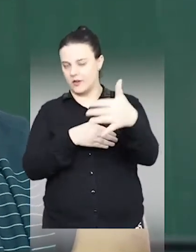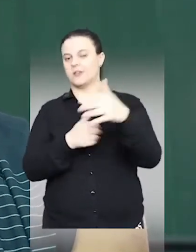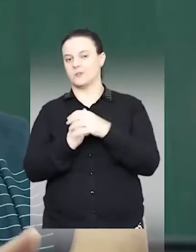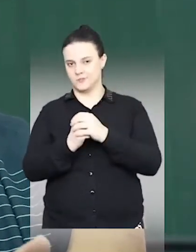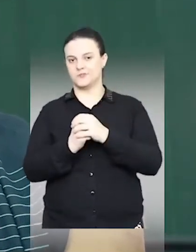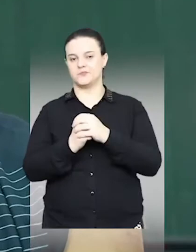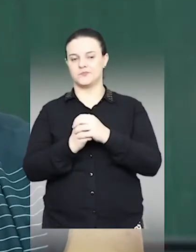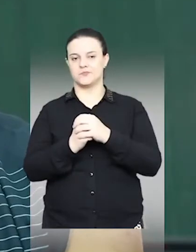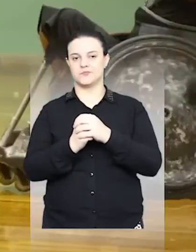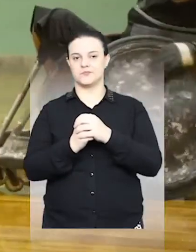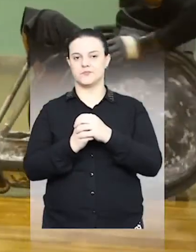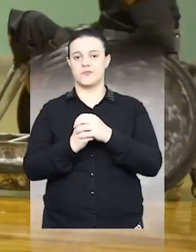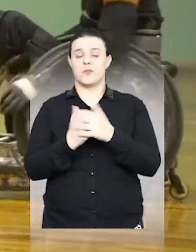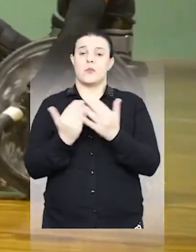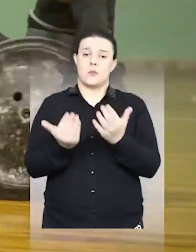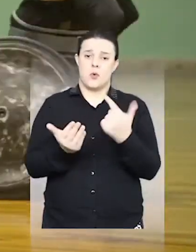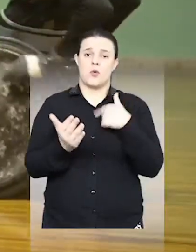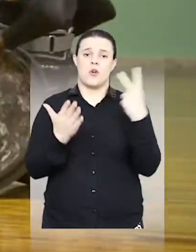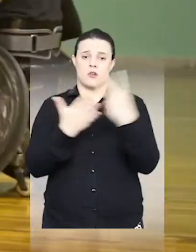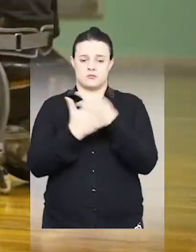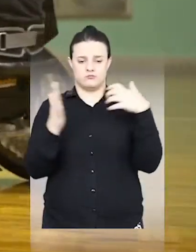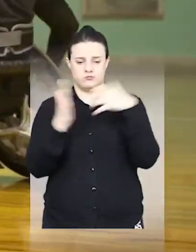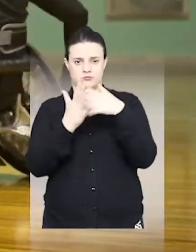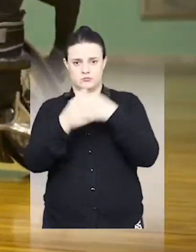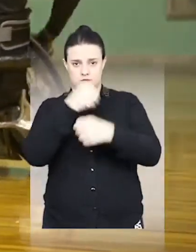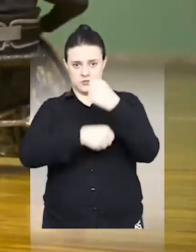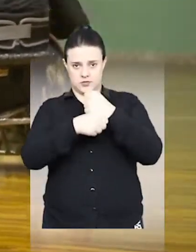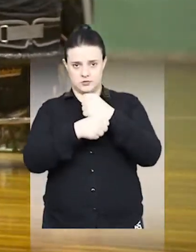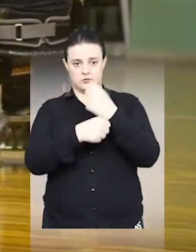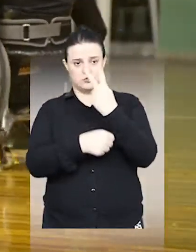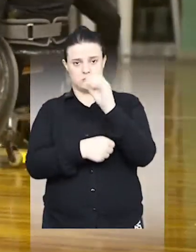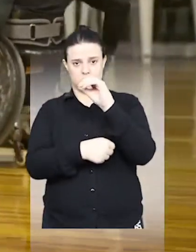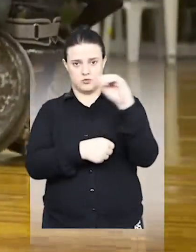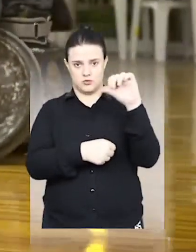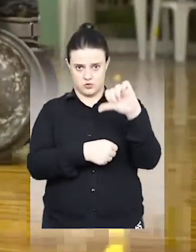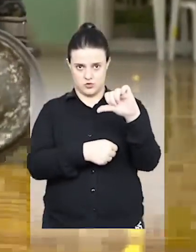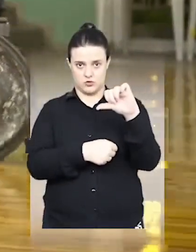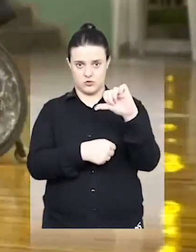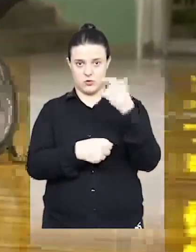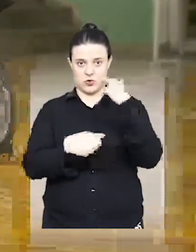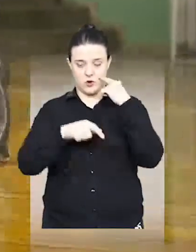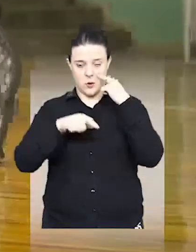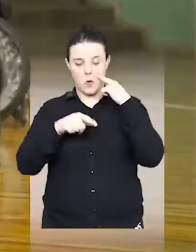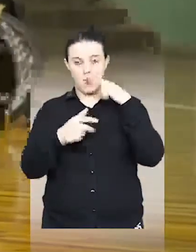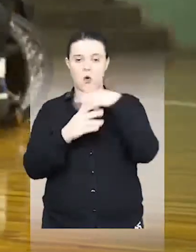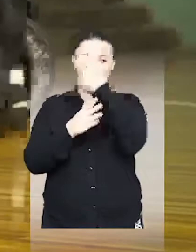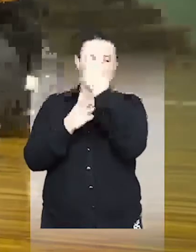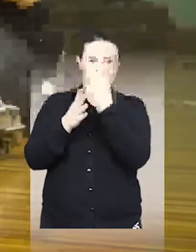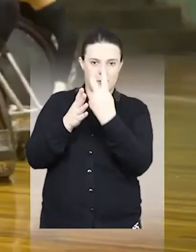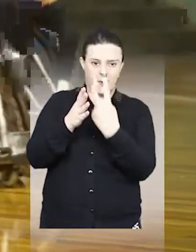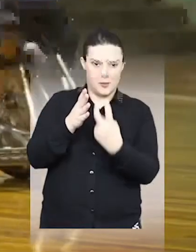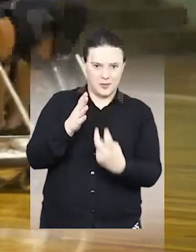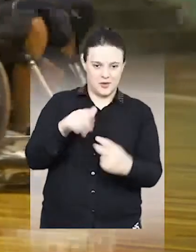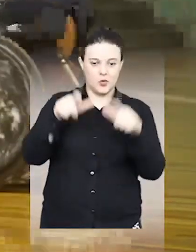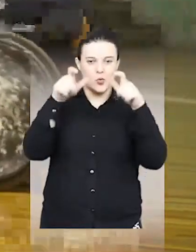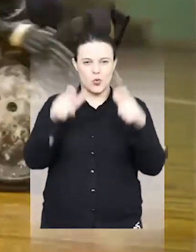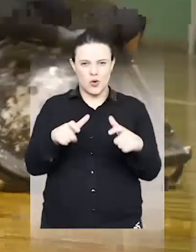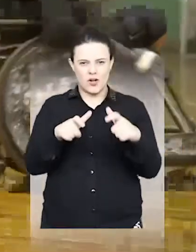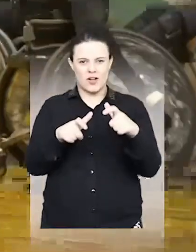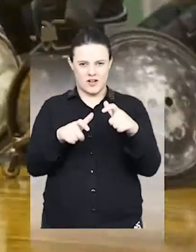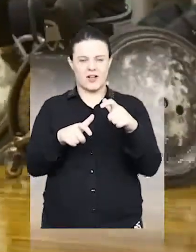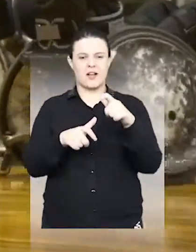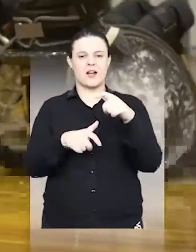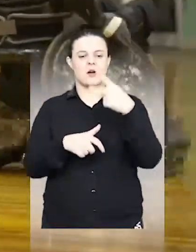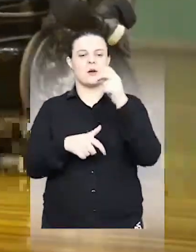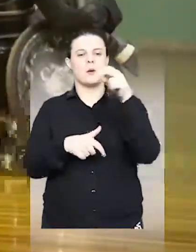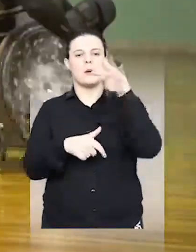quase 10. Lucas. Bem, eu sofri um acidente em 2009, um acidente de mergulho em Ponta Negra,